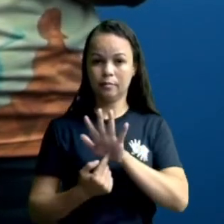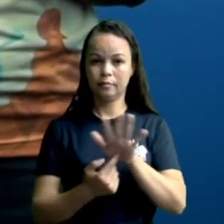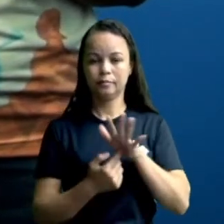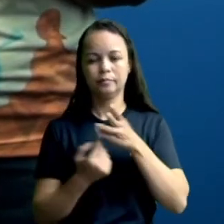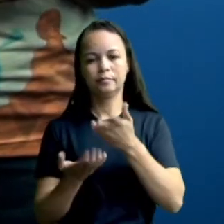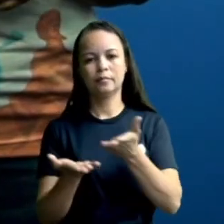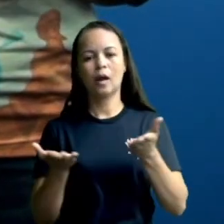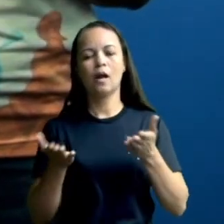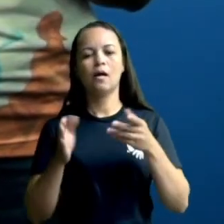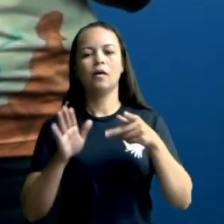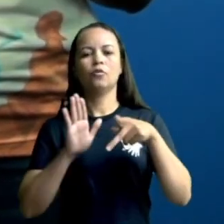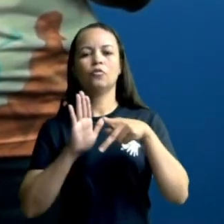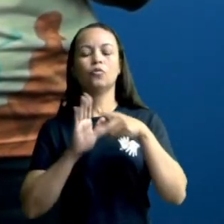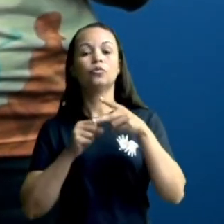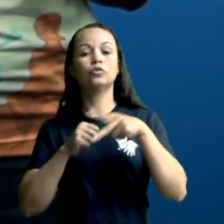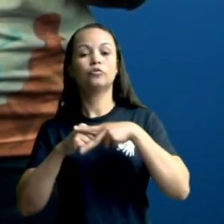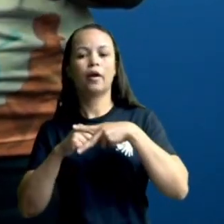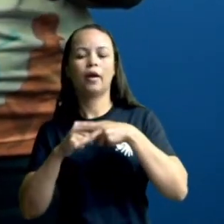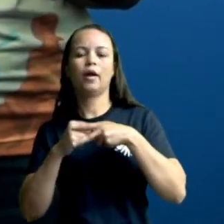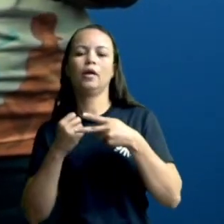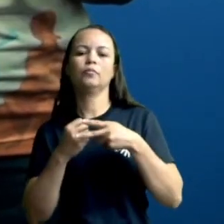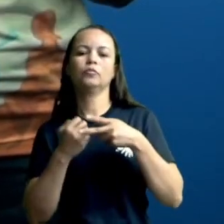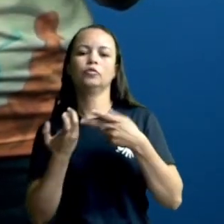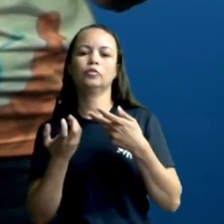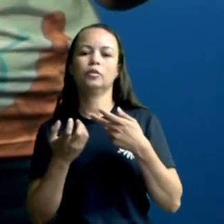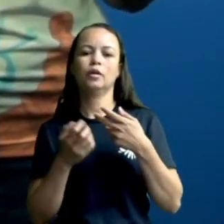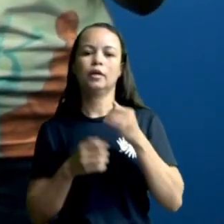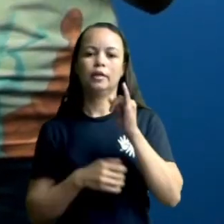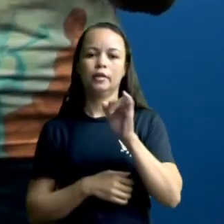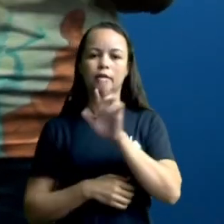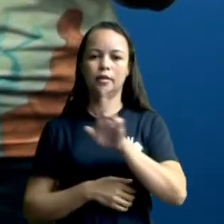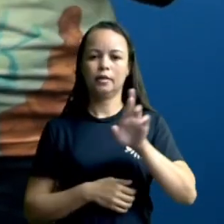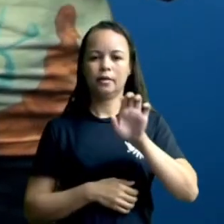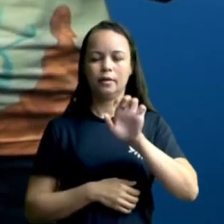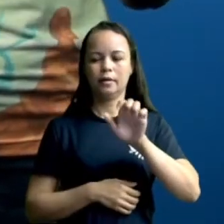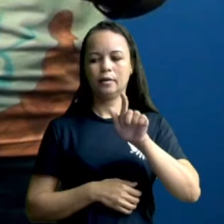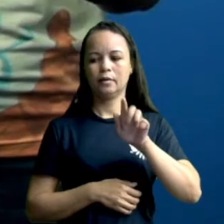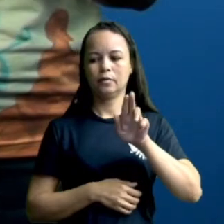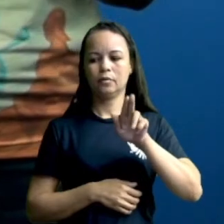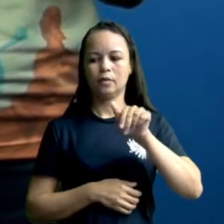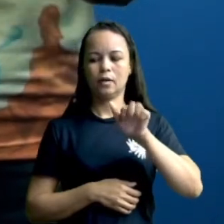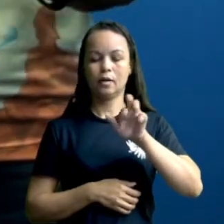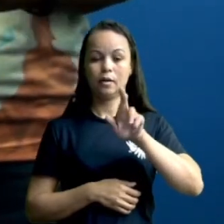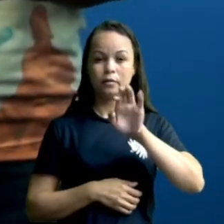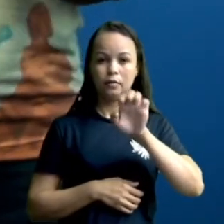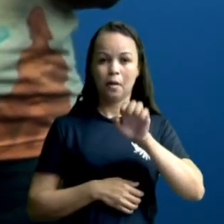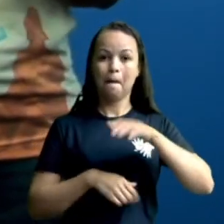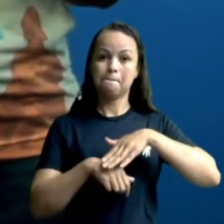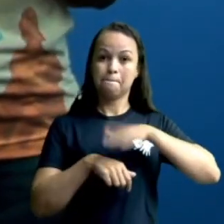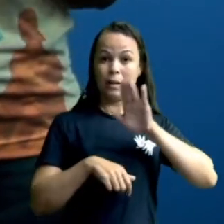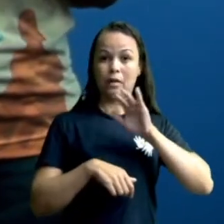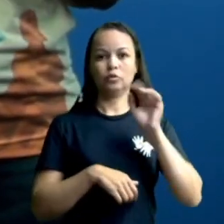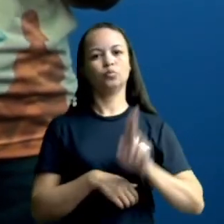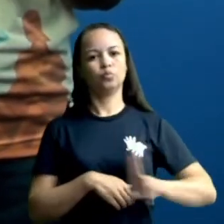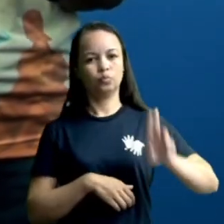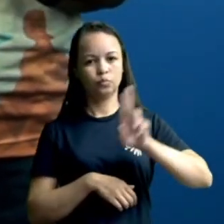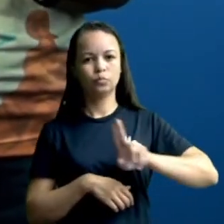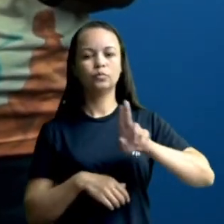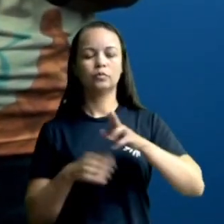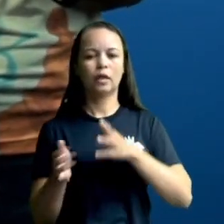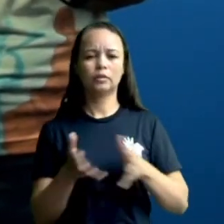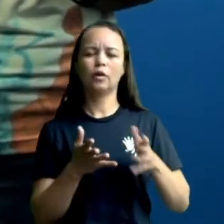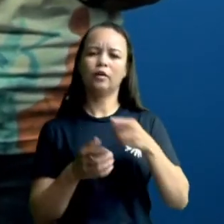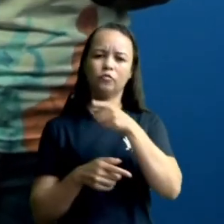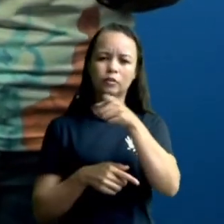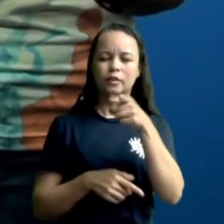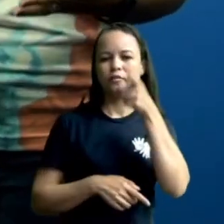os verbos irregulares mais utilizados, né? E aí depois vocês vão pesquisando outros, se vocês